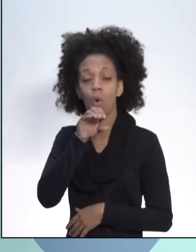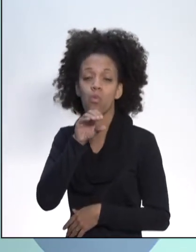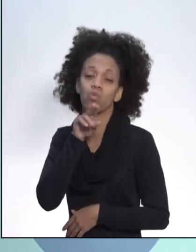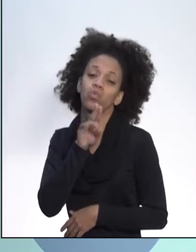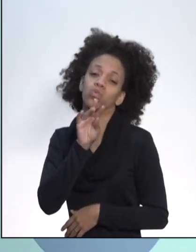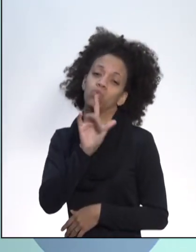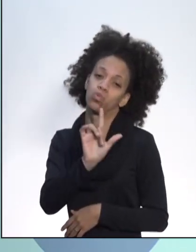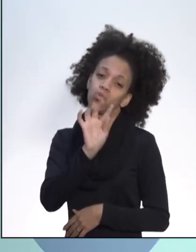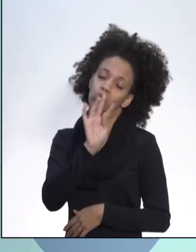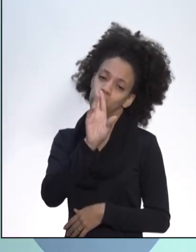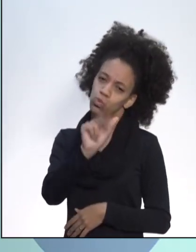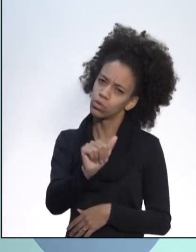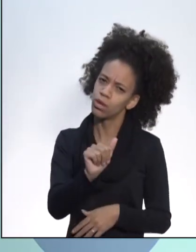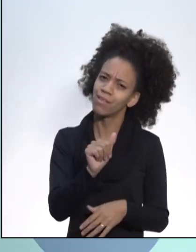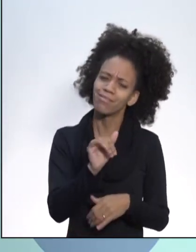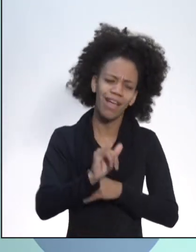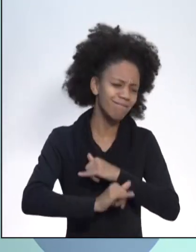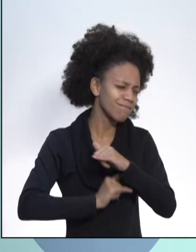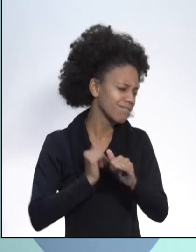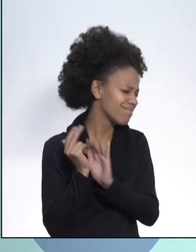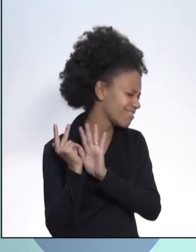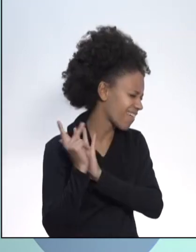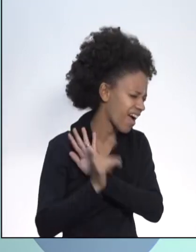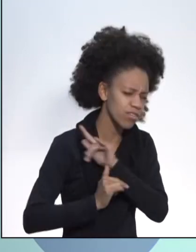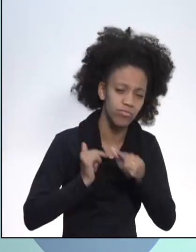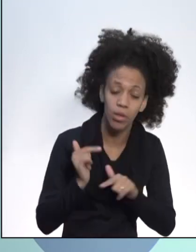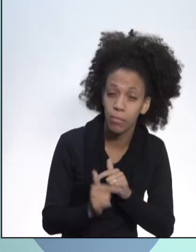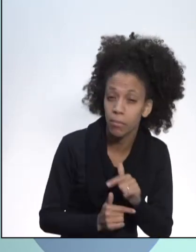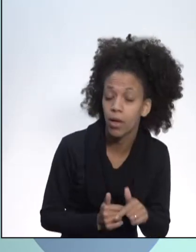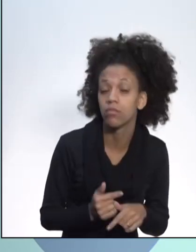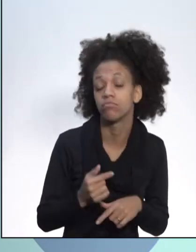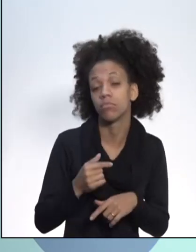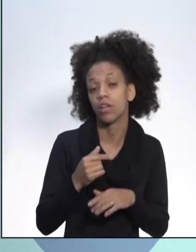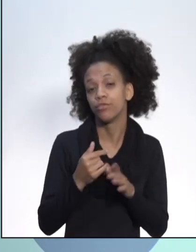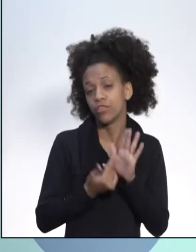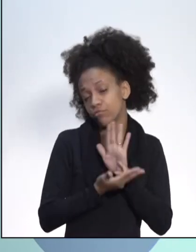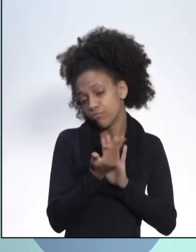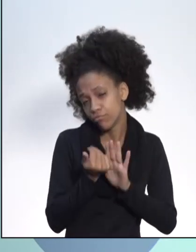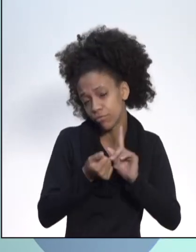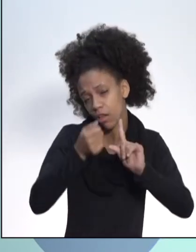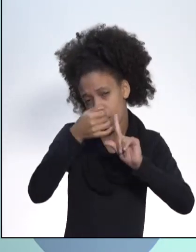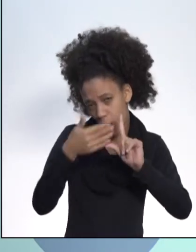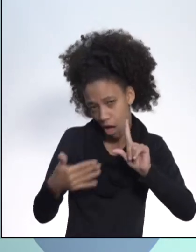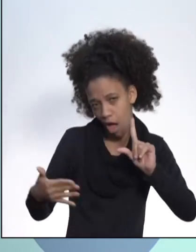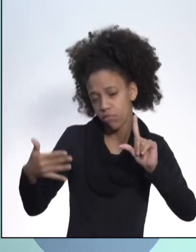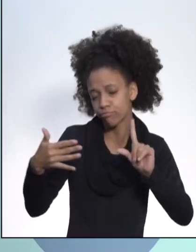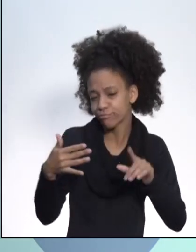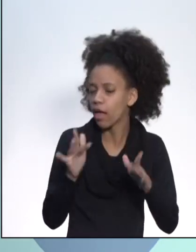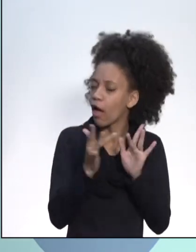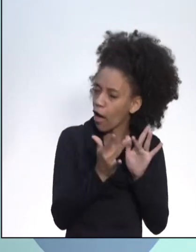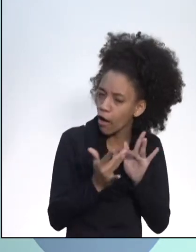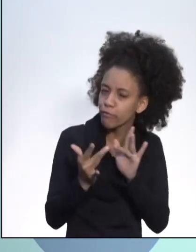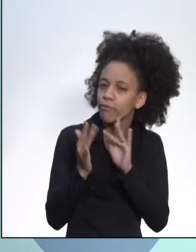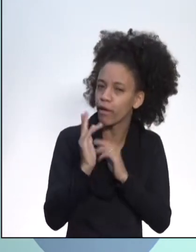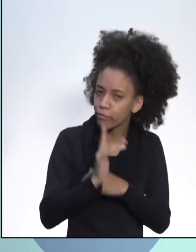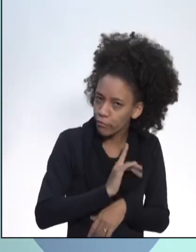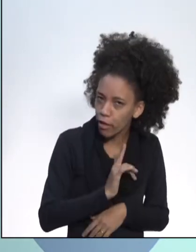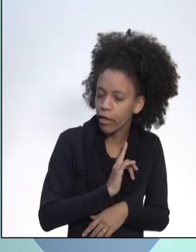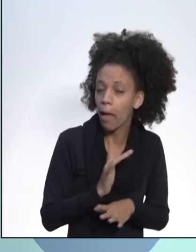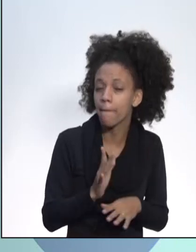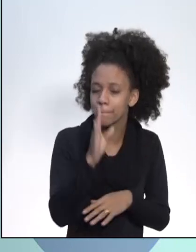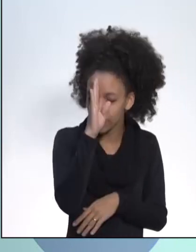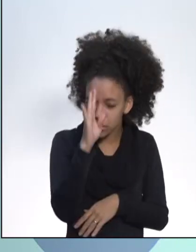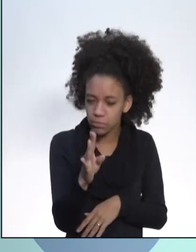designer gráfico, muitos trabalhos de animação que a gente tem contato. Principalmente quem gosta